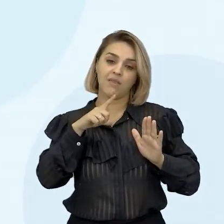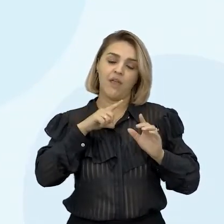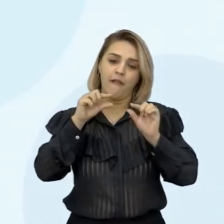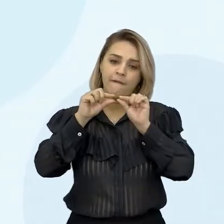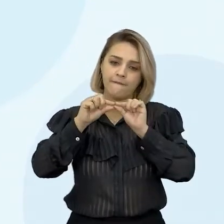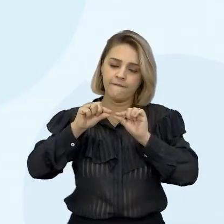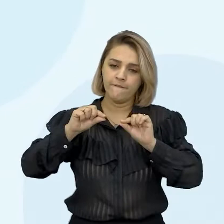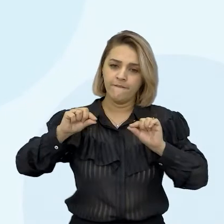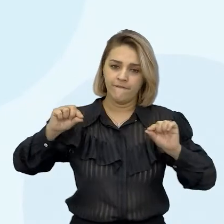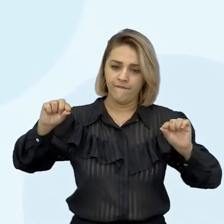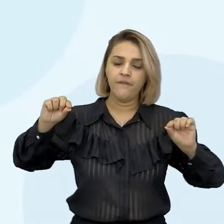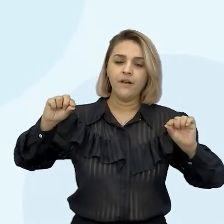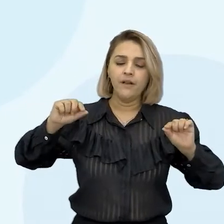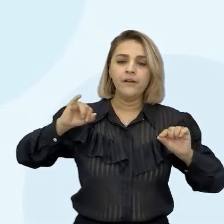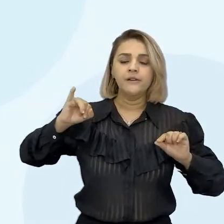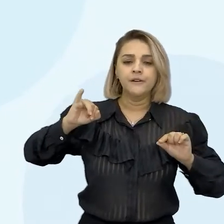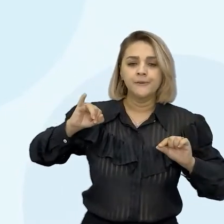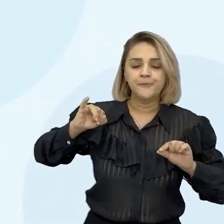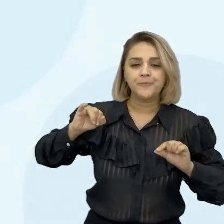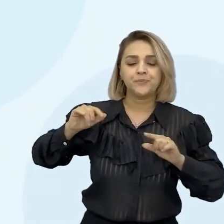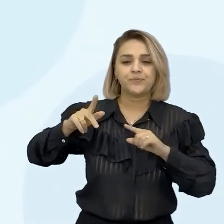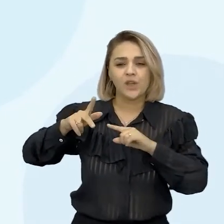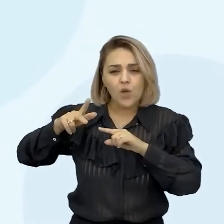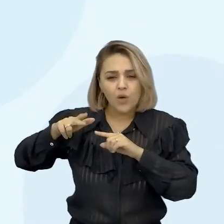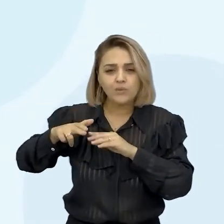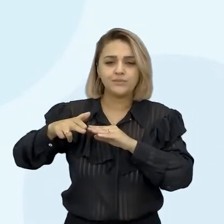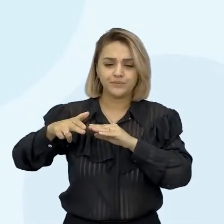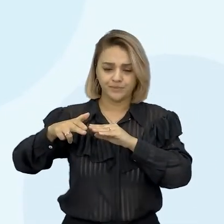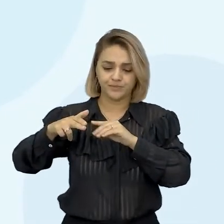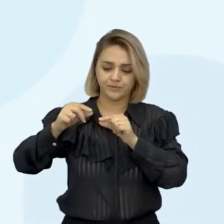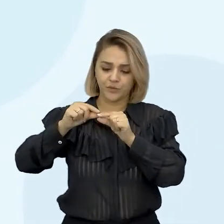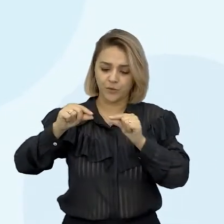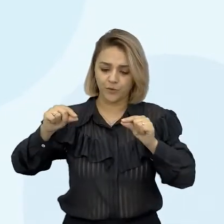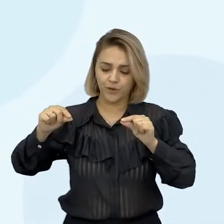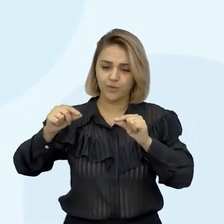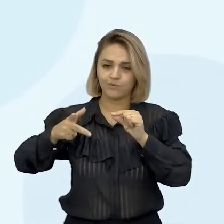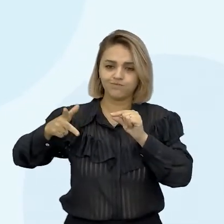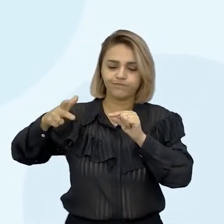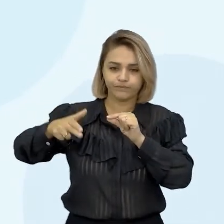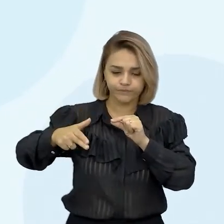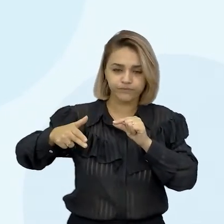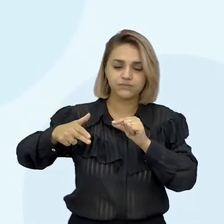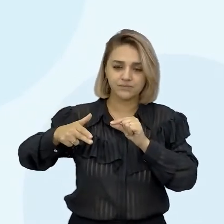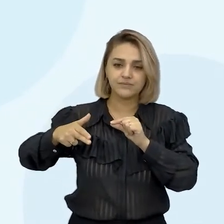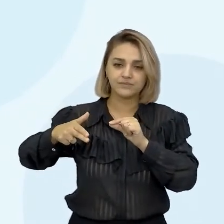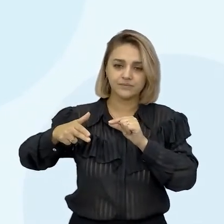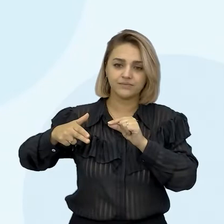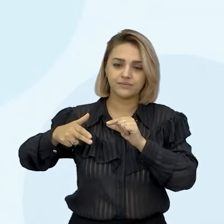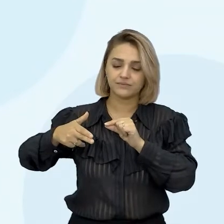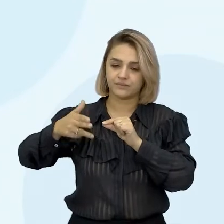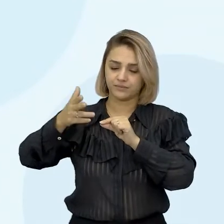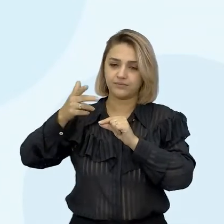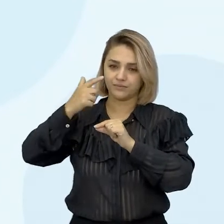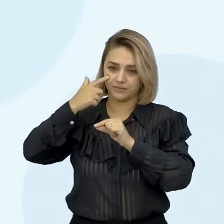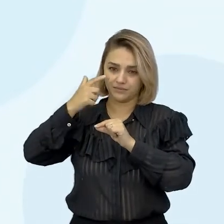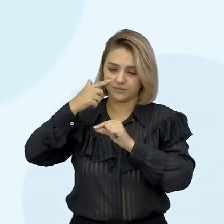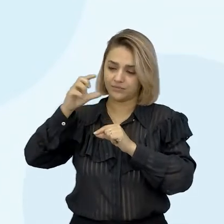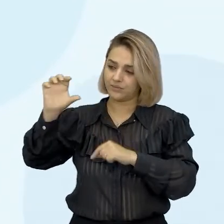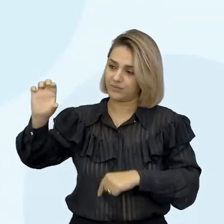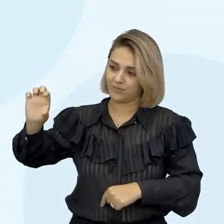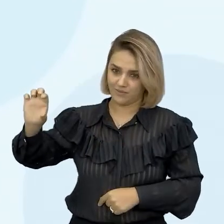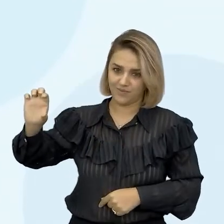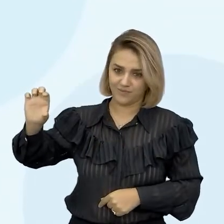aqui pelo fio se eu fizer se eu cortar uma fatia do fio aqui ó se eu cortar uma fatia do fio aqui tá cortado aqui ó uma